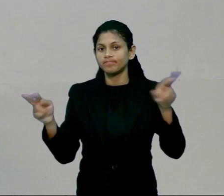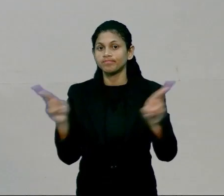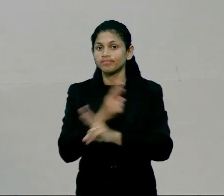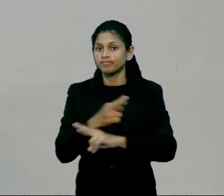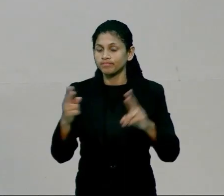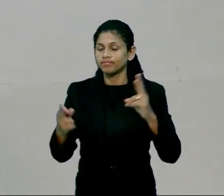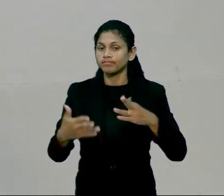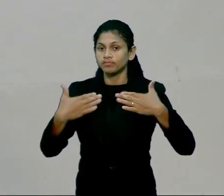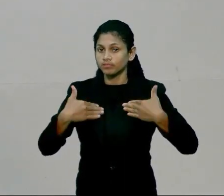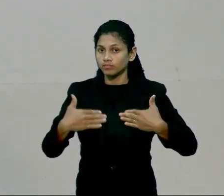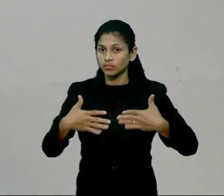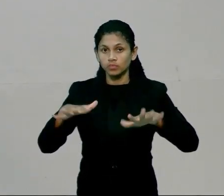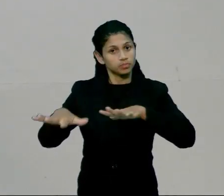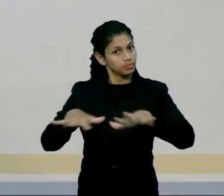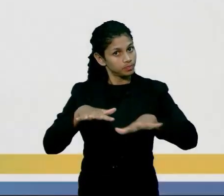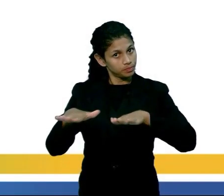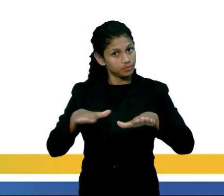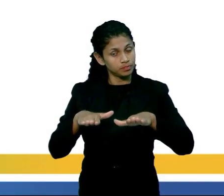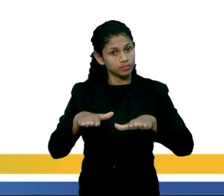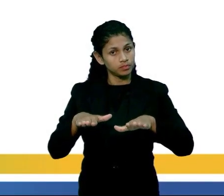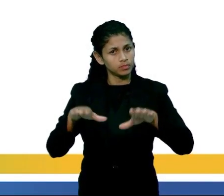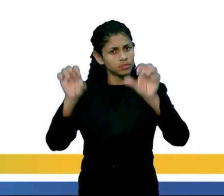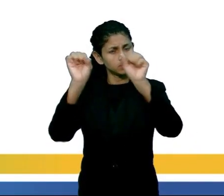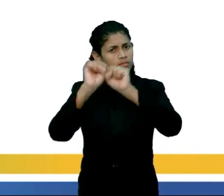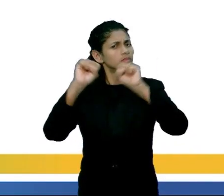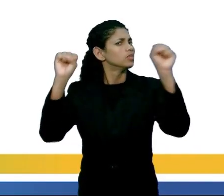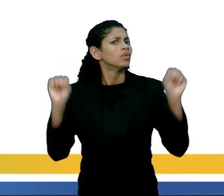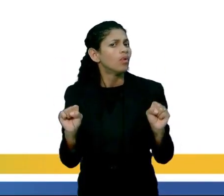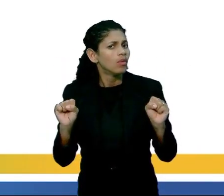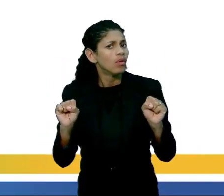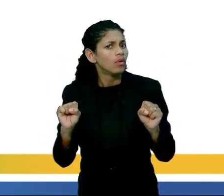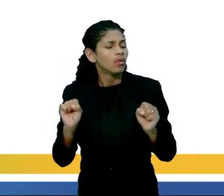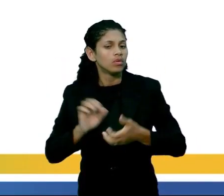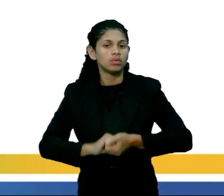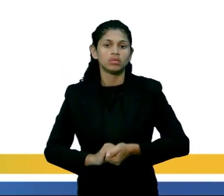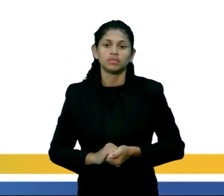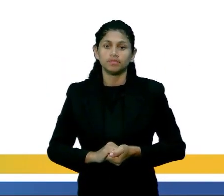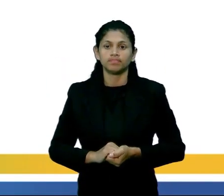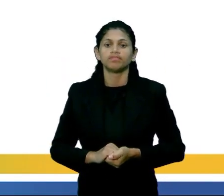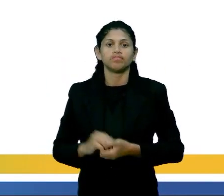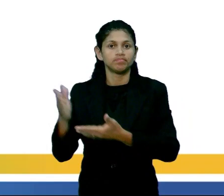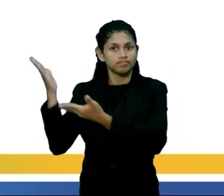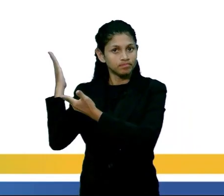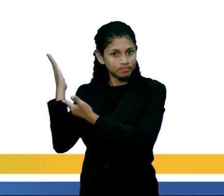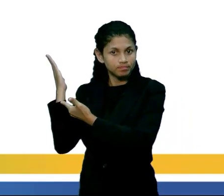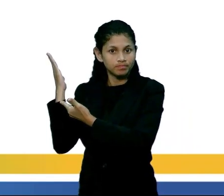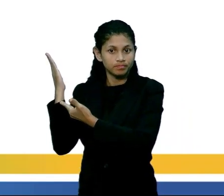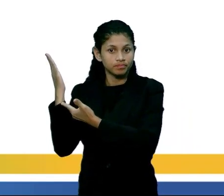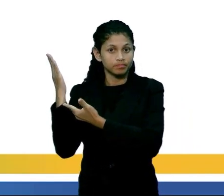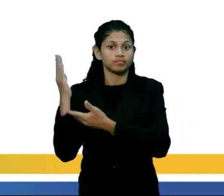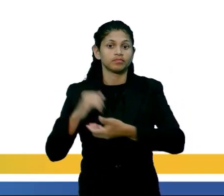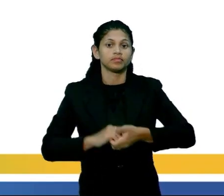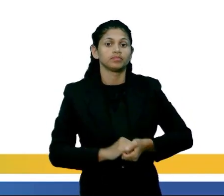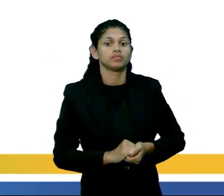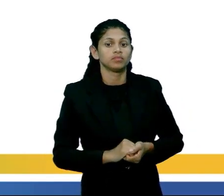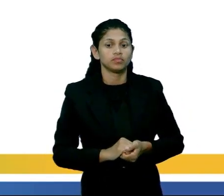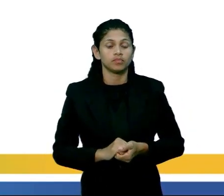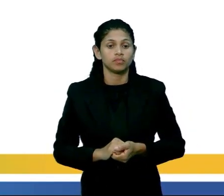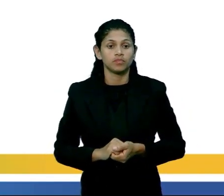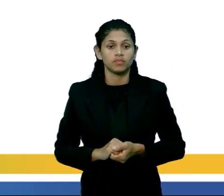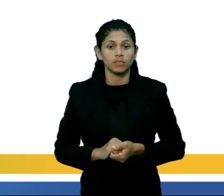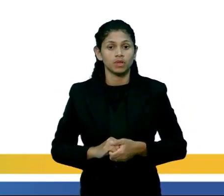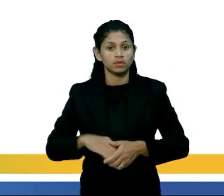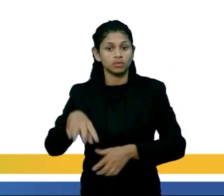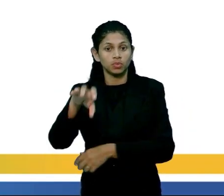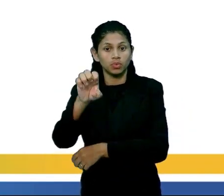o corpo em movimento. Que sistema é esse? É esse aqui, ó, o sistema locomotor, que é a interação entre o sistema esquelético e o sistema